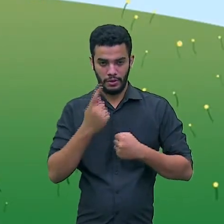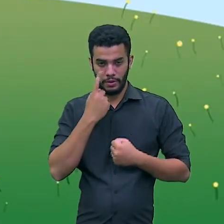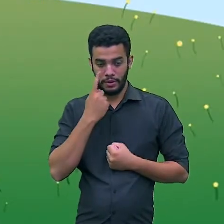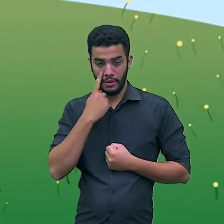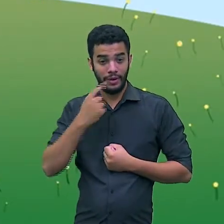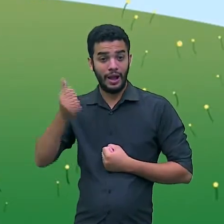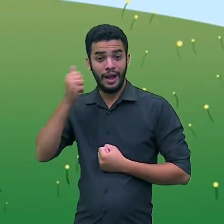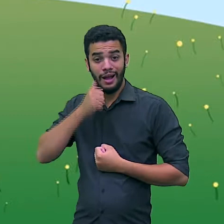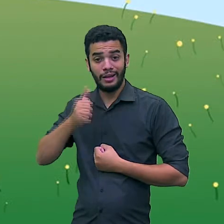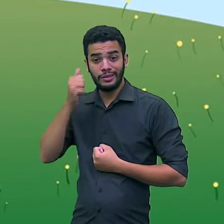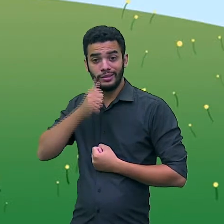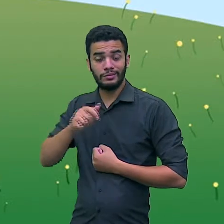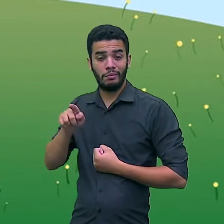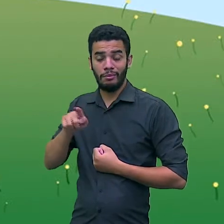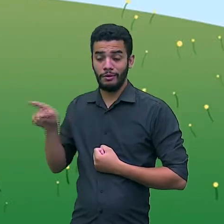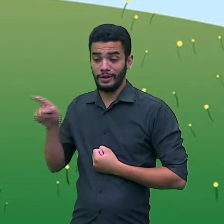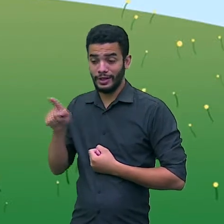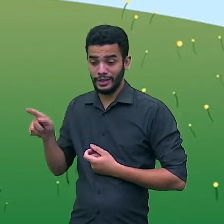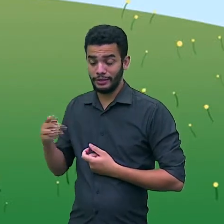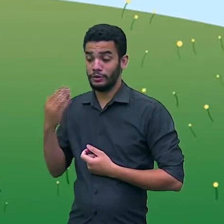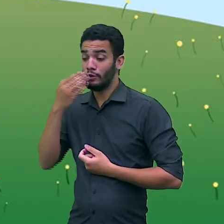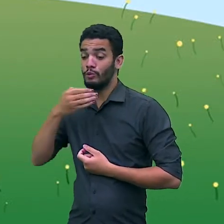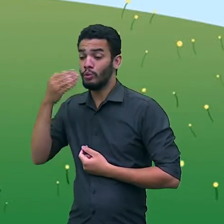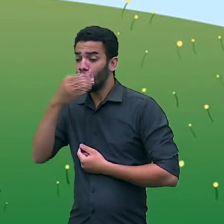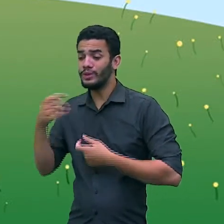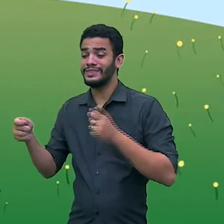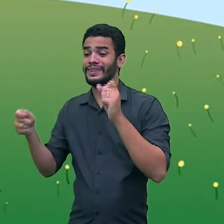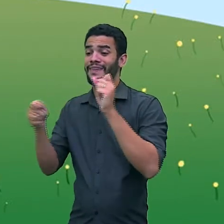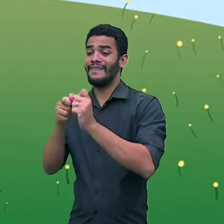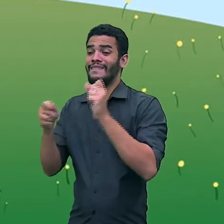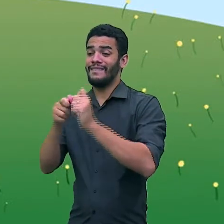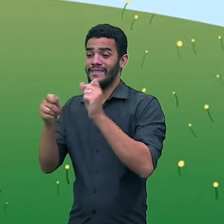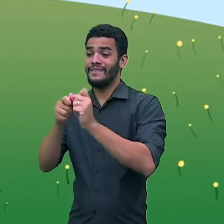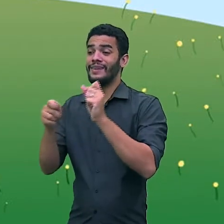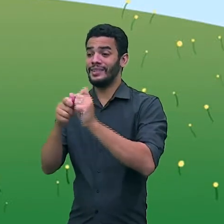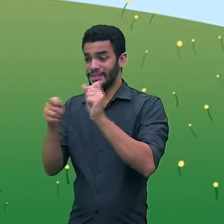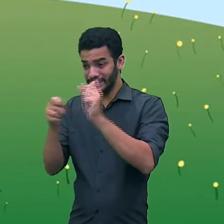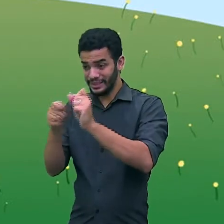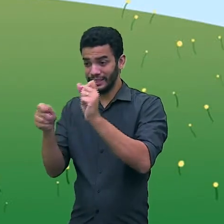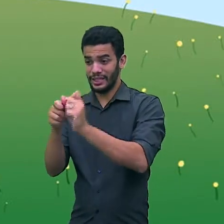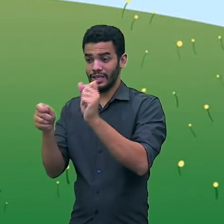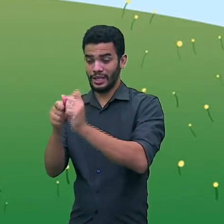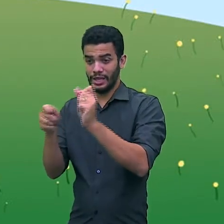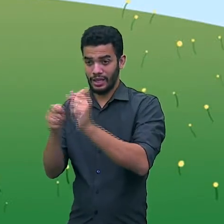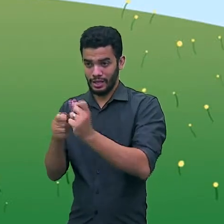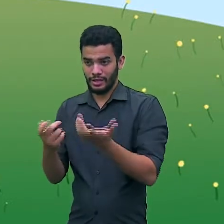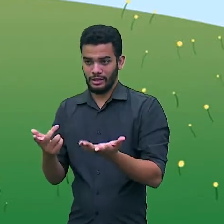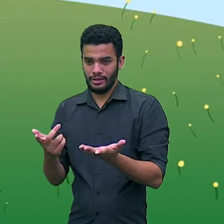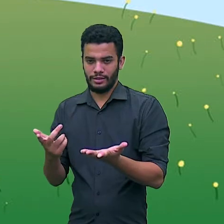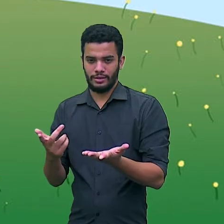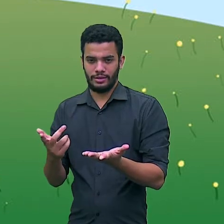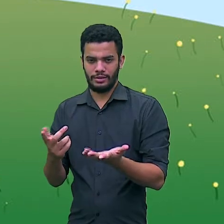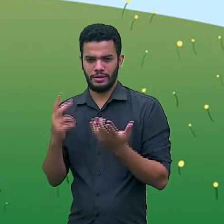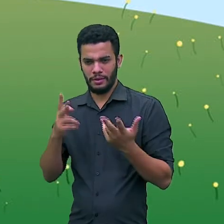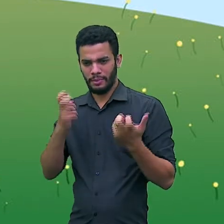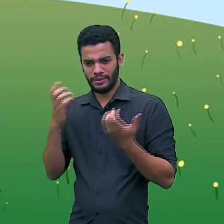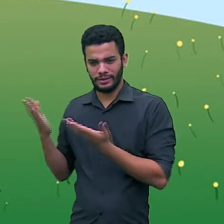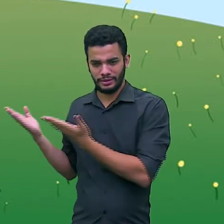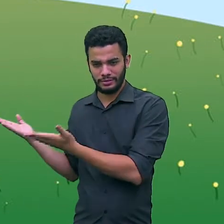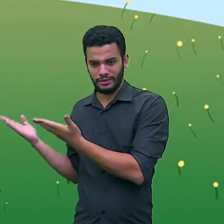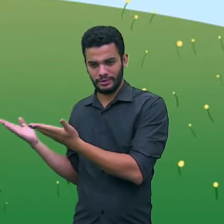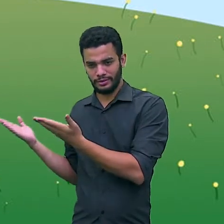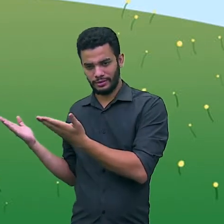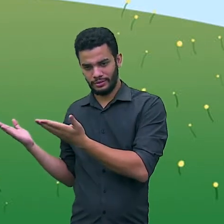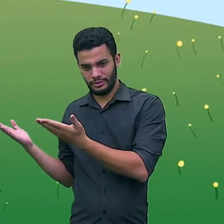mulheres farão um doce. Nesse caso, olha a frase aqui. Tem um doce gostoso aqui, não tem? Então, as